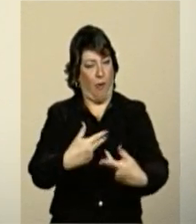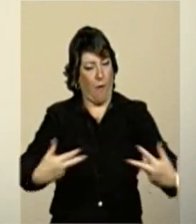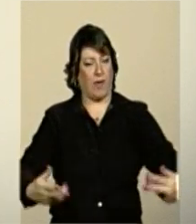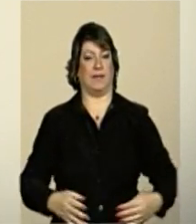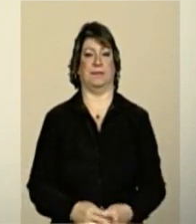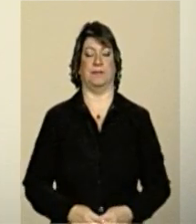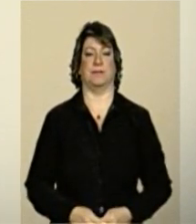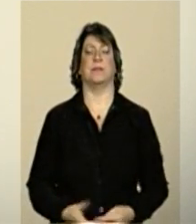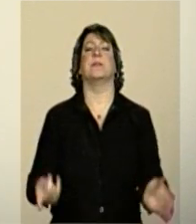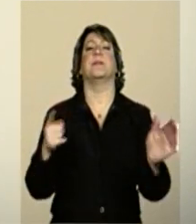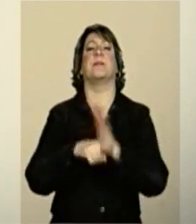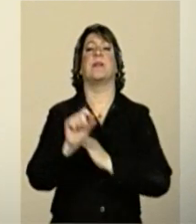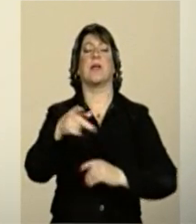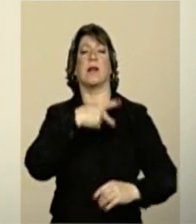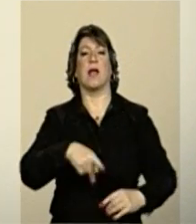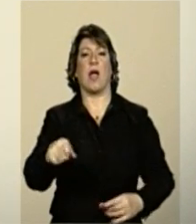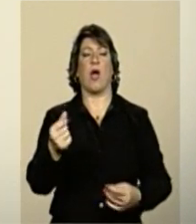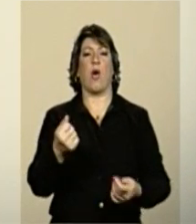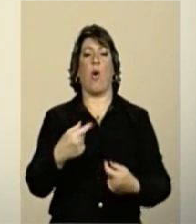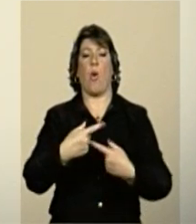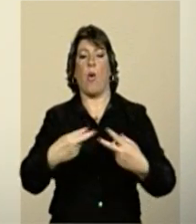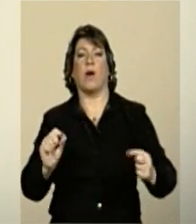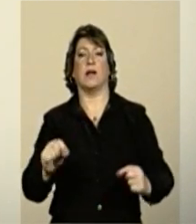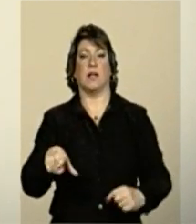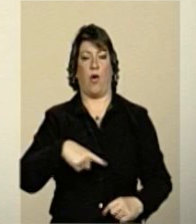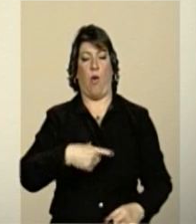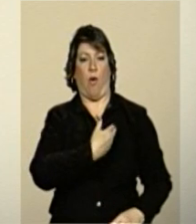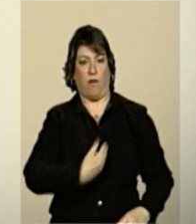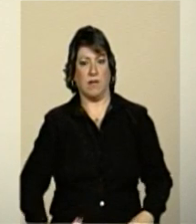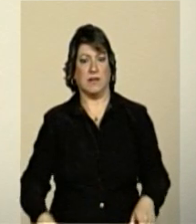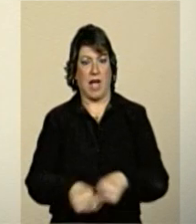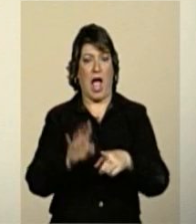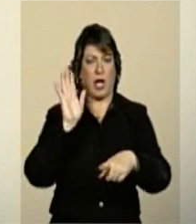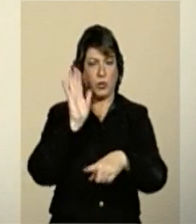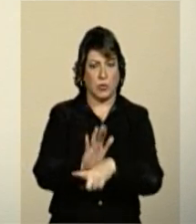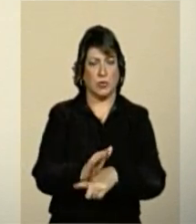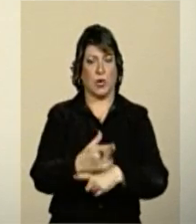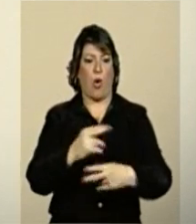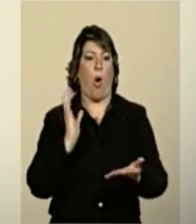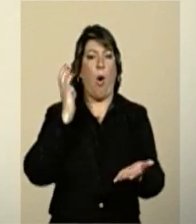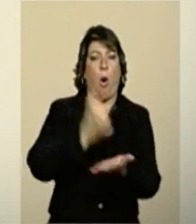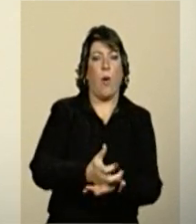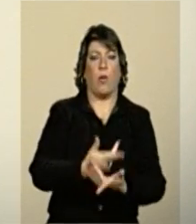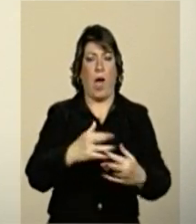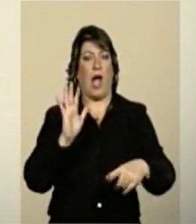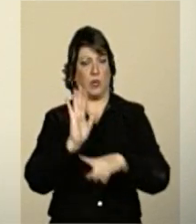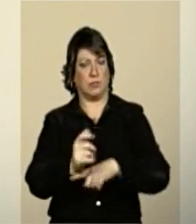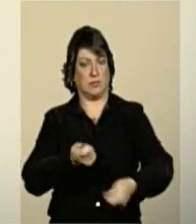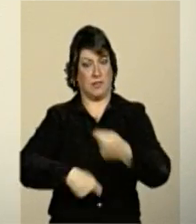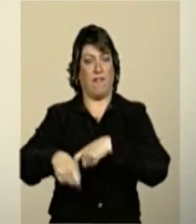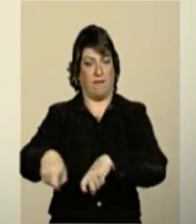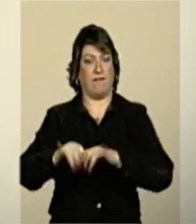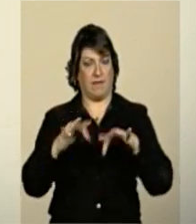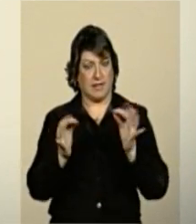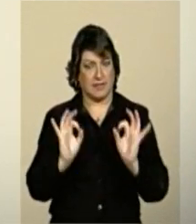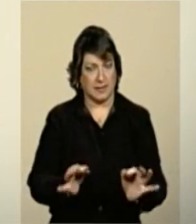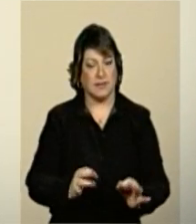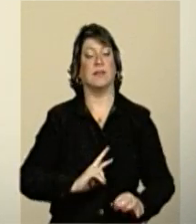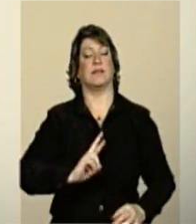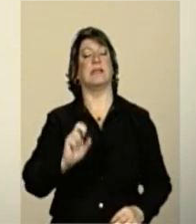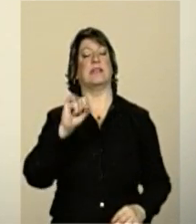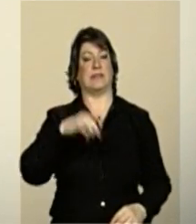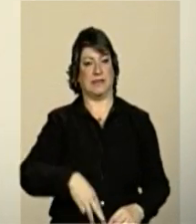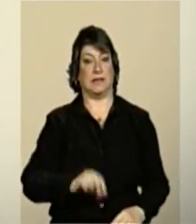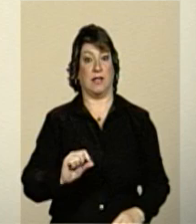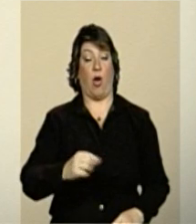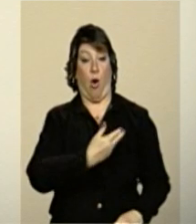as compras do governo também são importantes para gerar renda para a agricultura familiar, não é mesmo? São sim, Luciano. O governo compra da